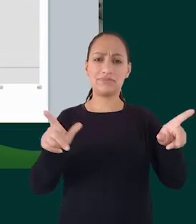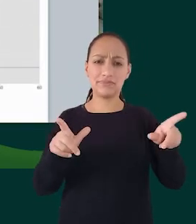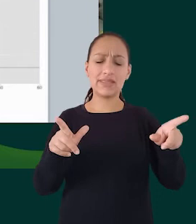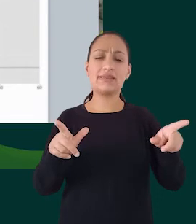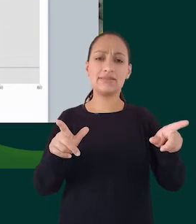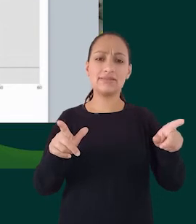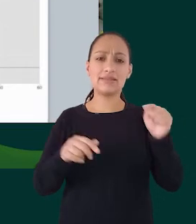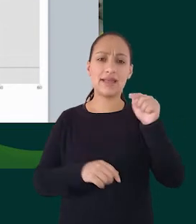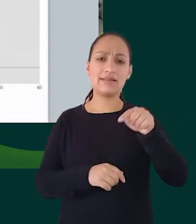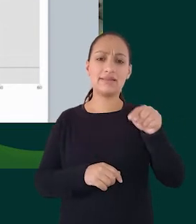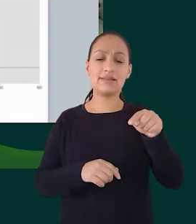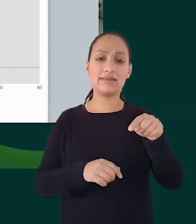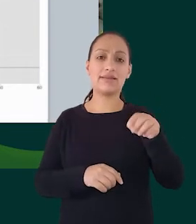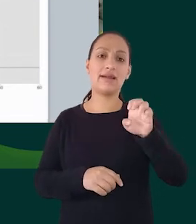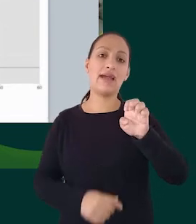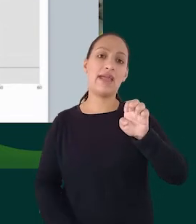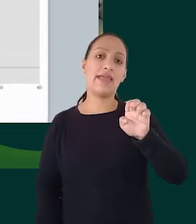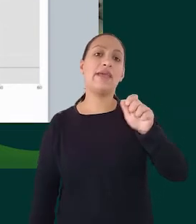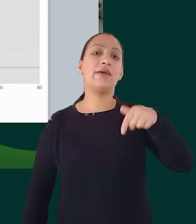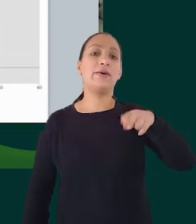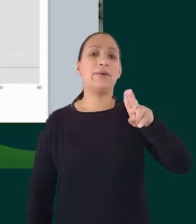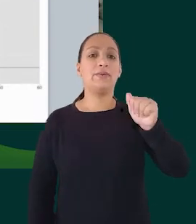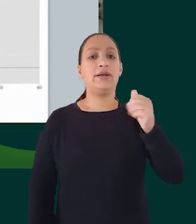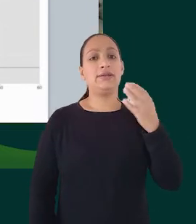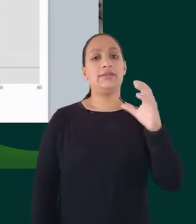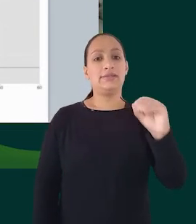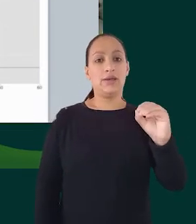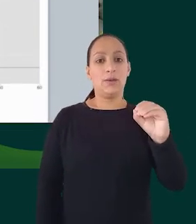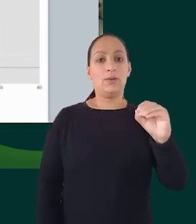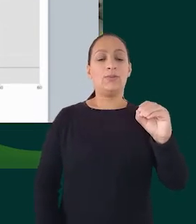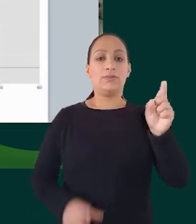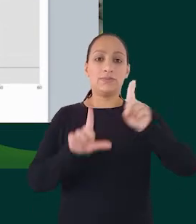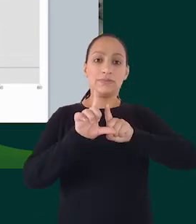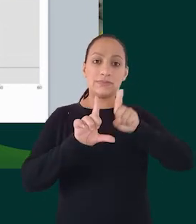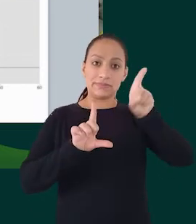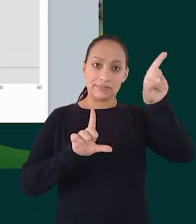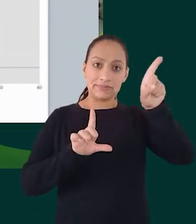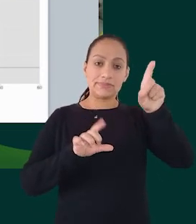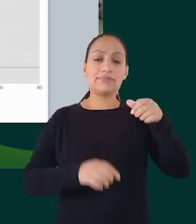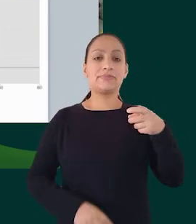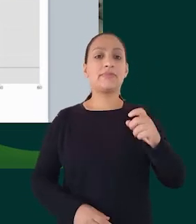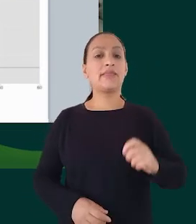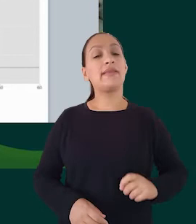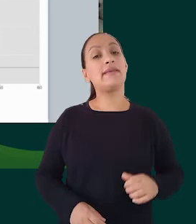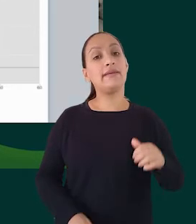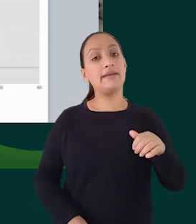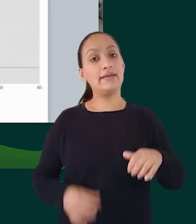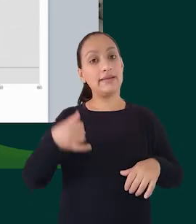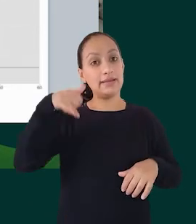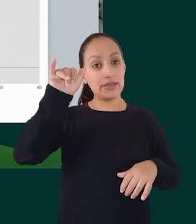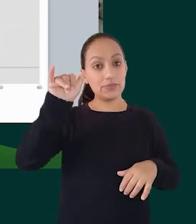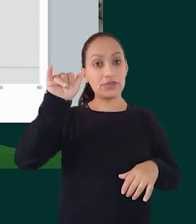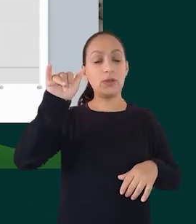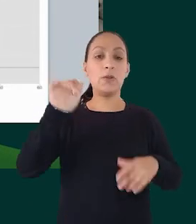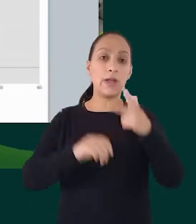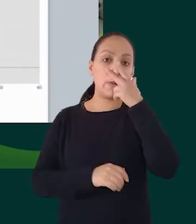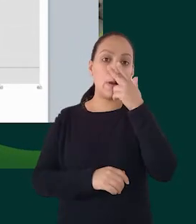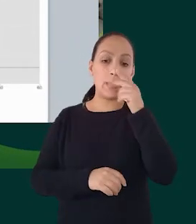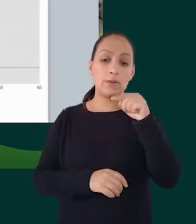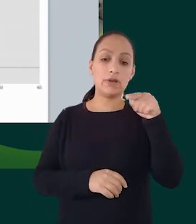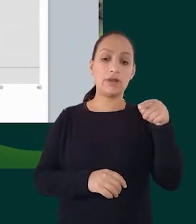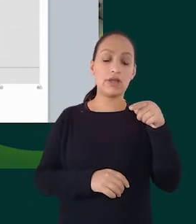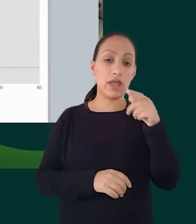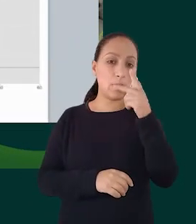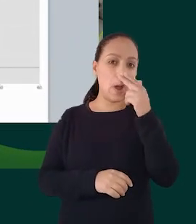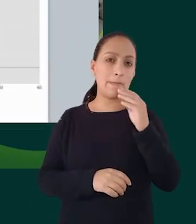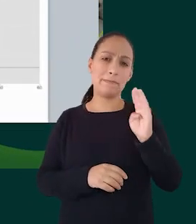porque na equação da regressão linear, y é igual a, esse alfa é como se fosse o b,